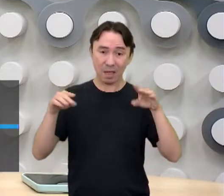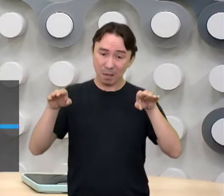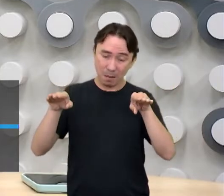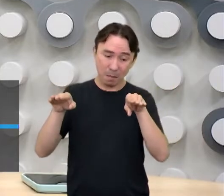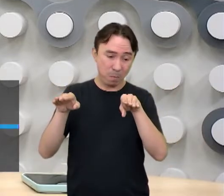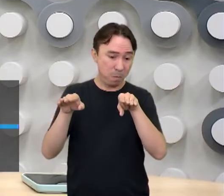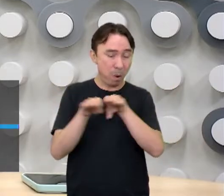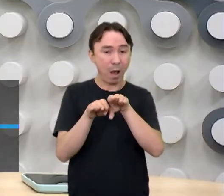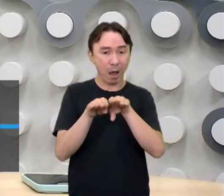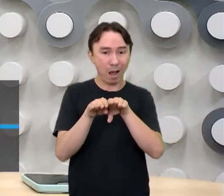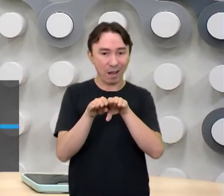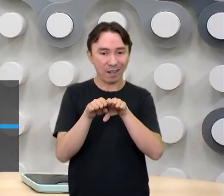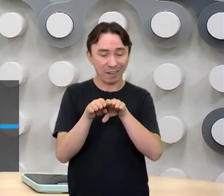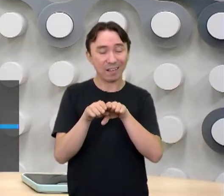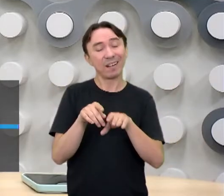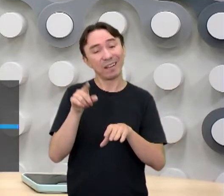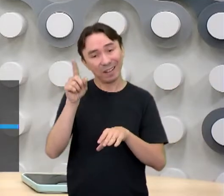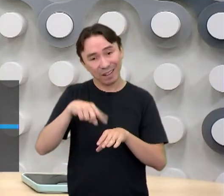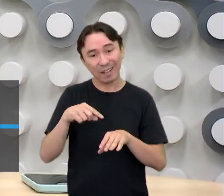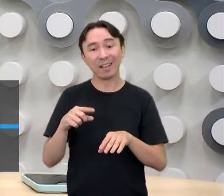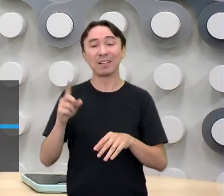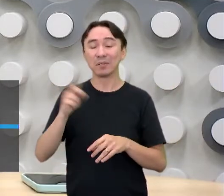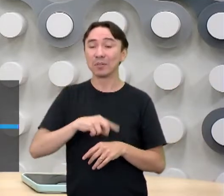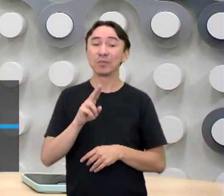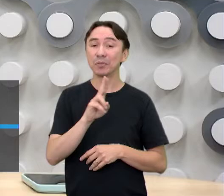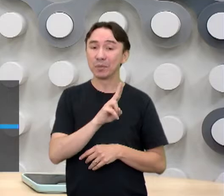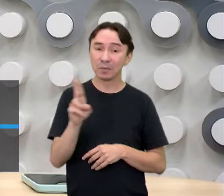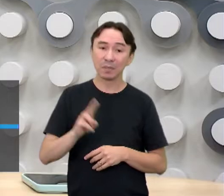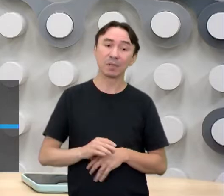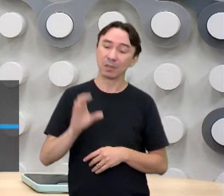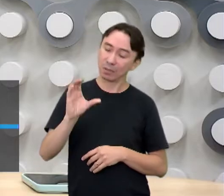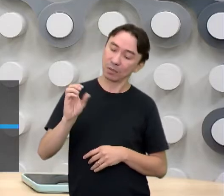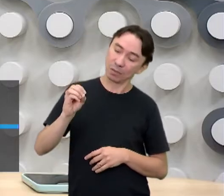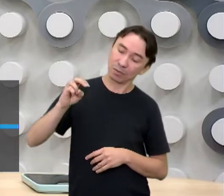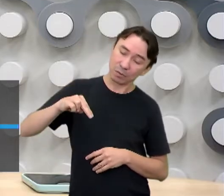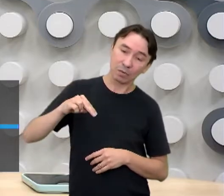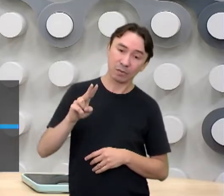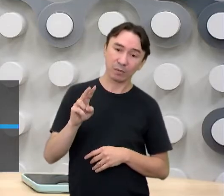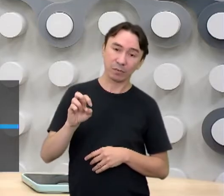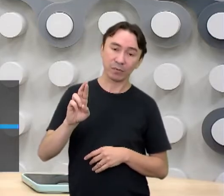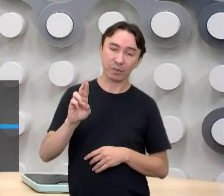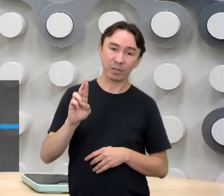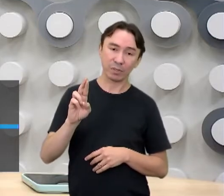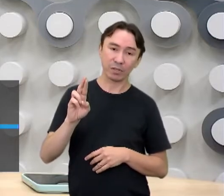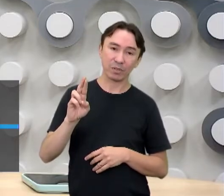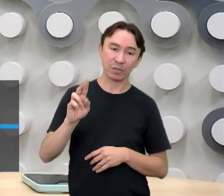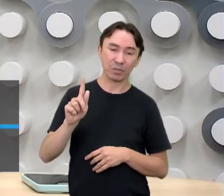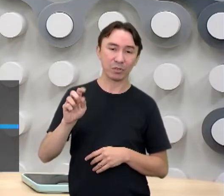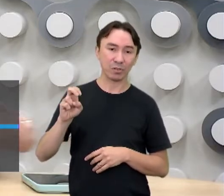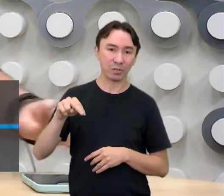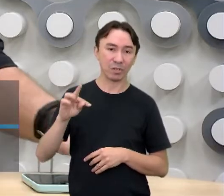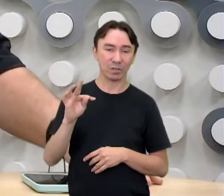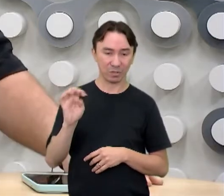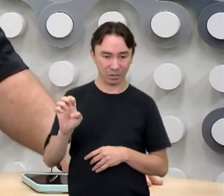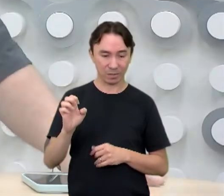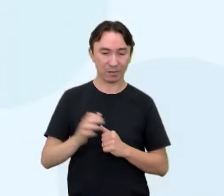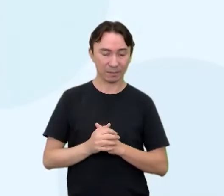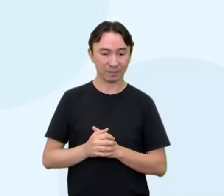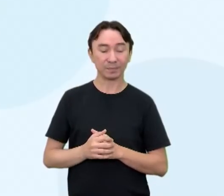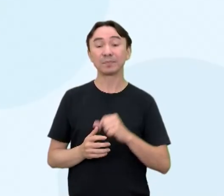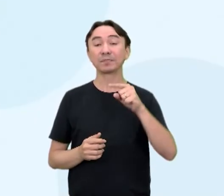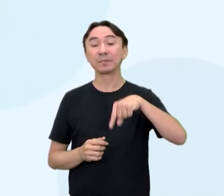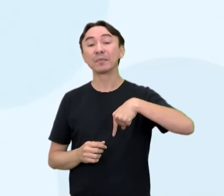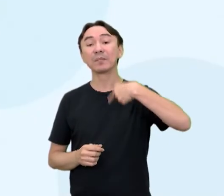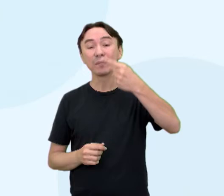esse movimento nós chamamos de movimento convergente. Aí na próxima tela vocês vão ver aí, ó, em